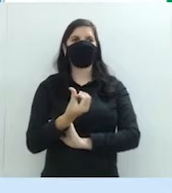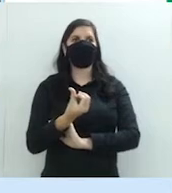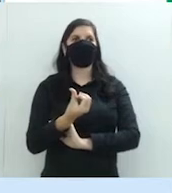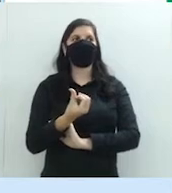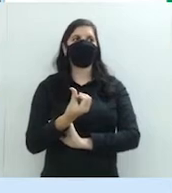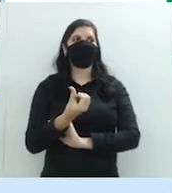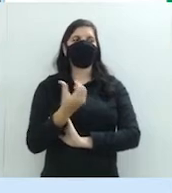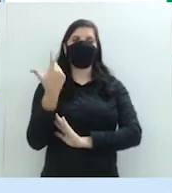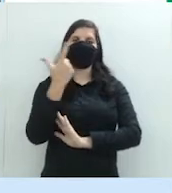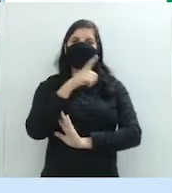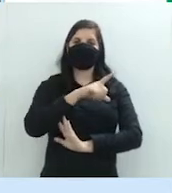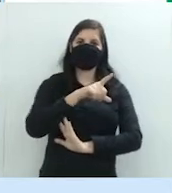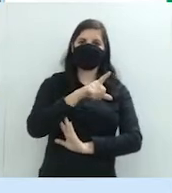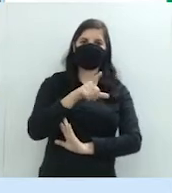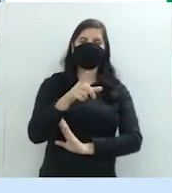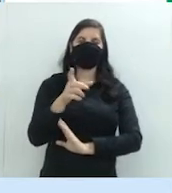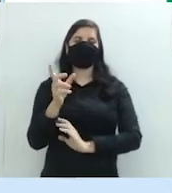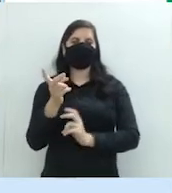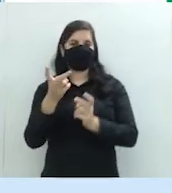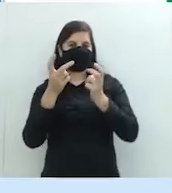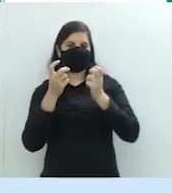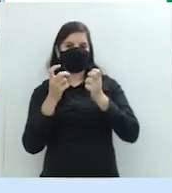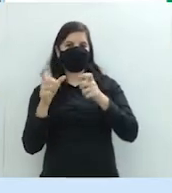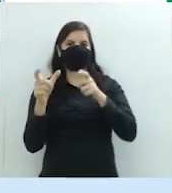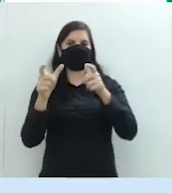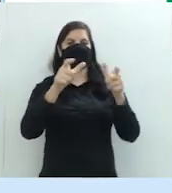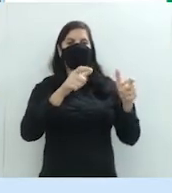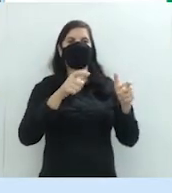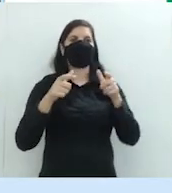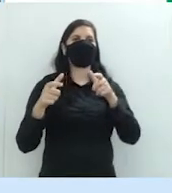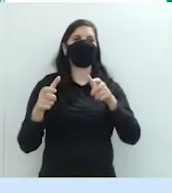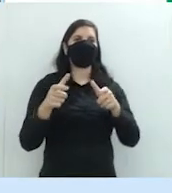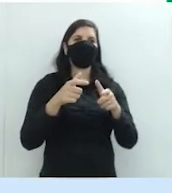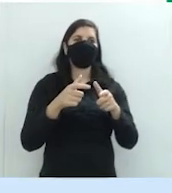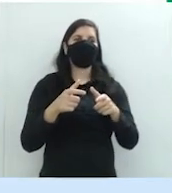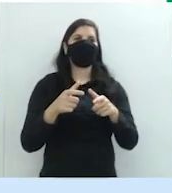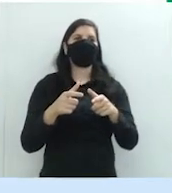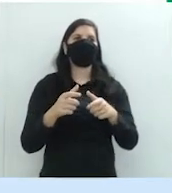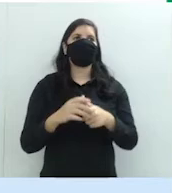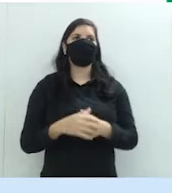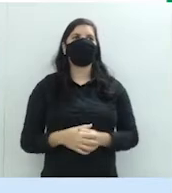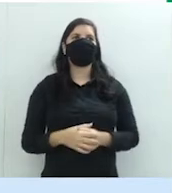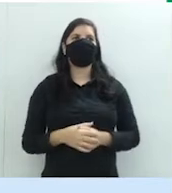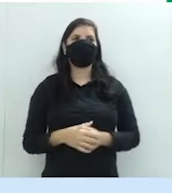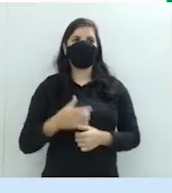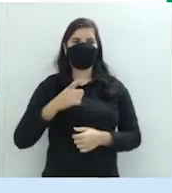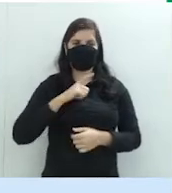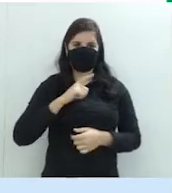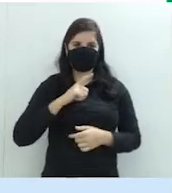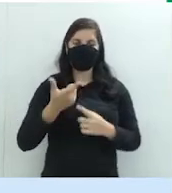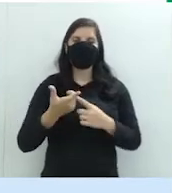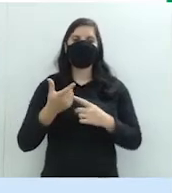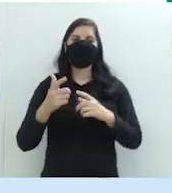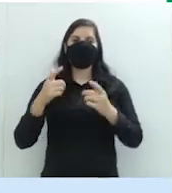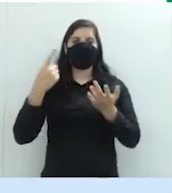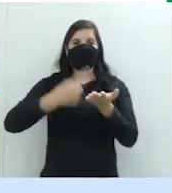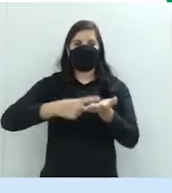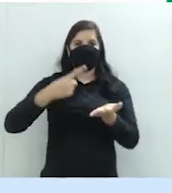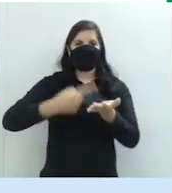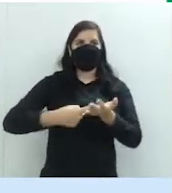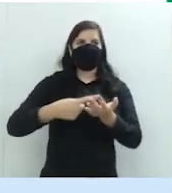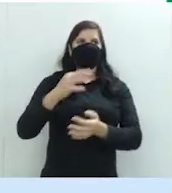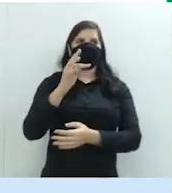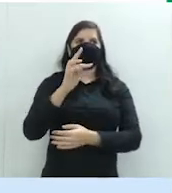vocês possam se situarem. Então nós vamos ter aí Tratado de Tordesilhas. Aí